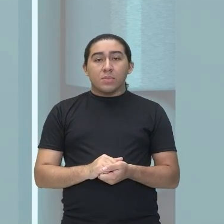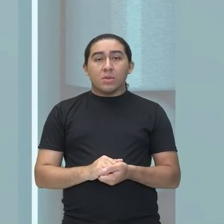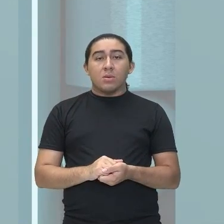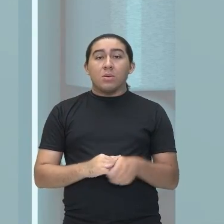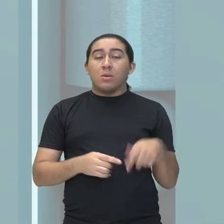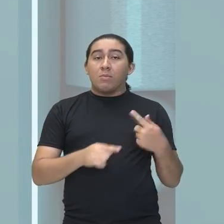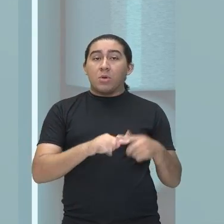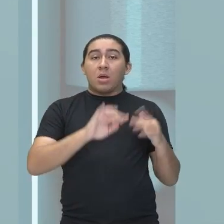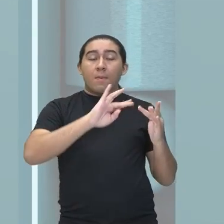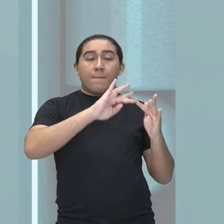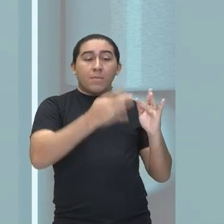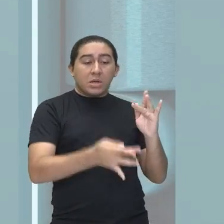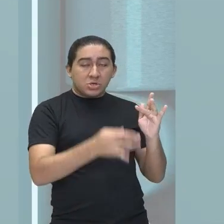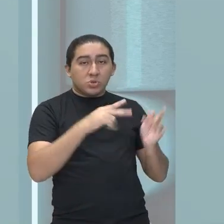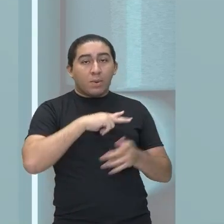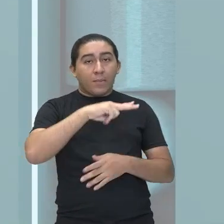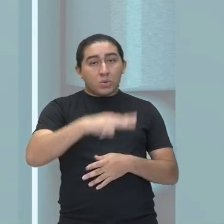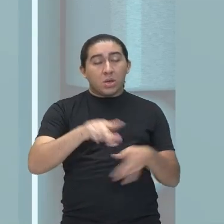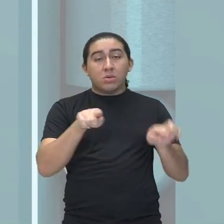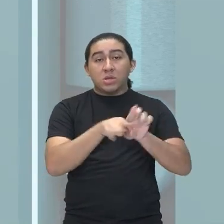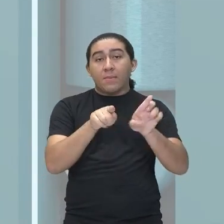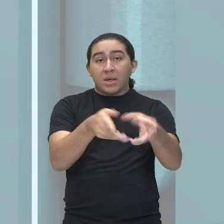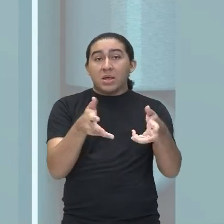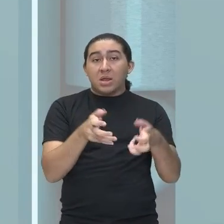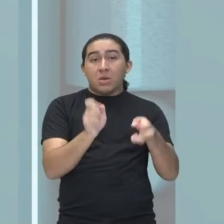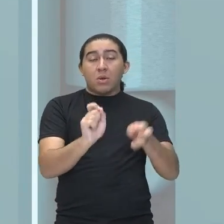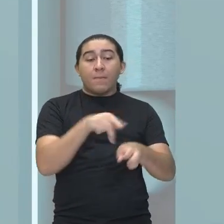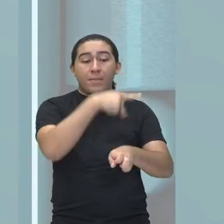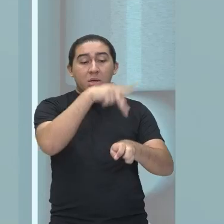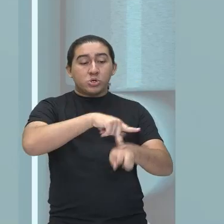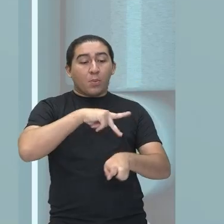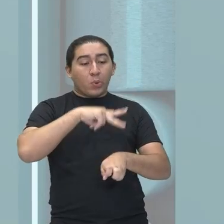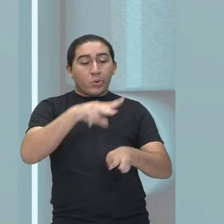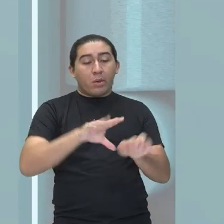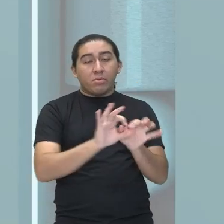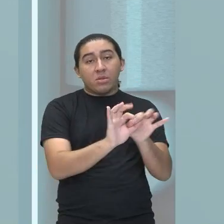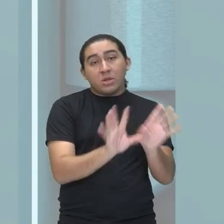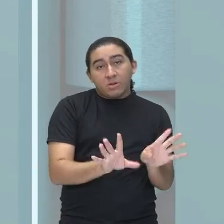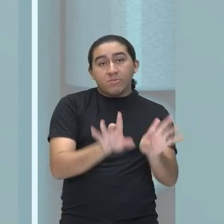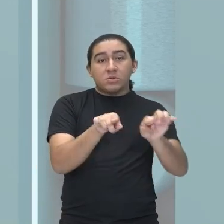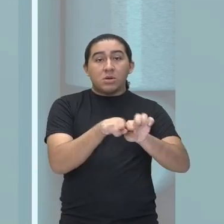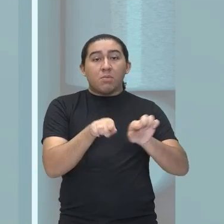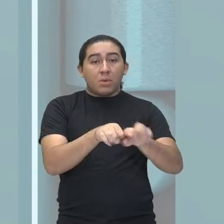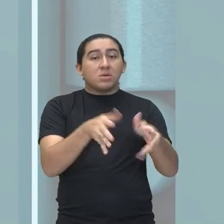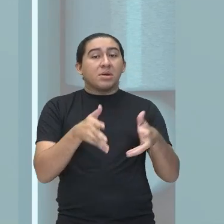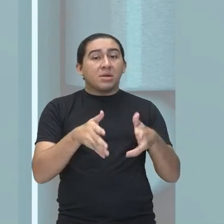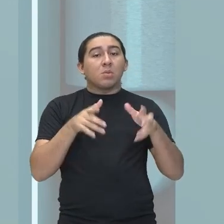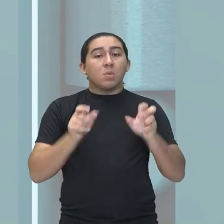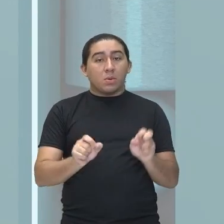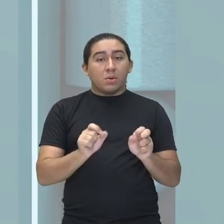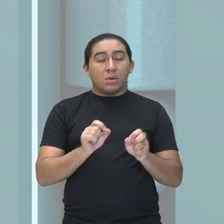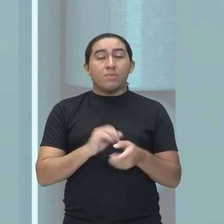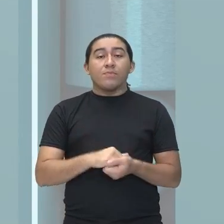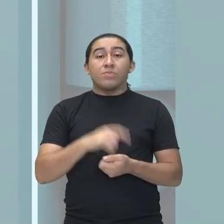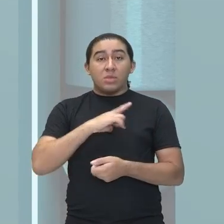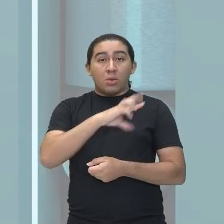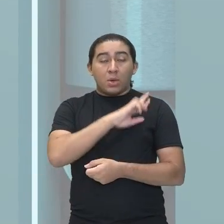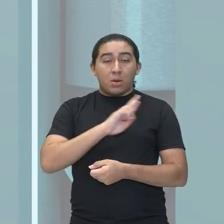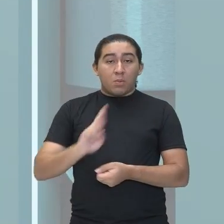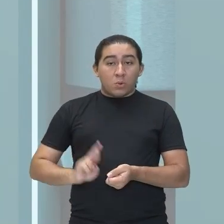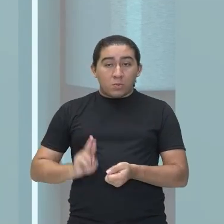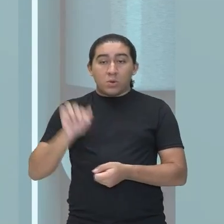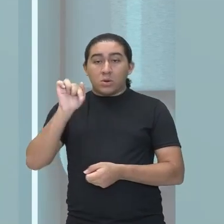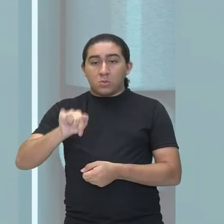do arcadismo, já lutava-se pela liberdade e também já se lutava pela república,